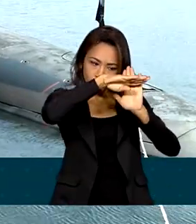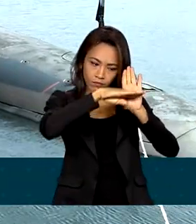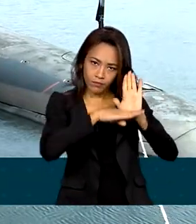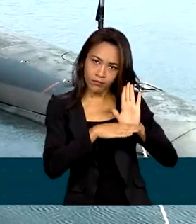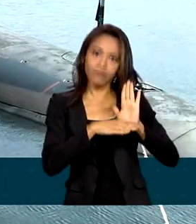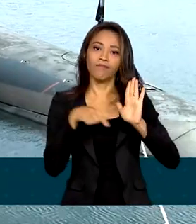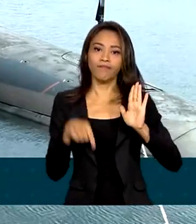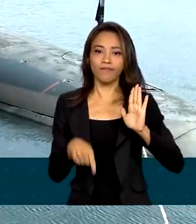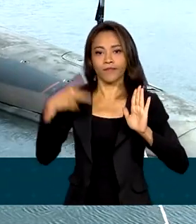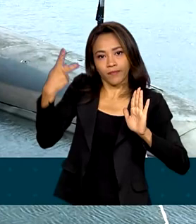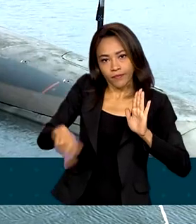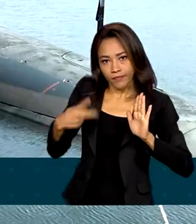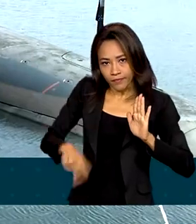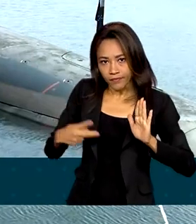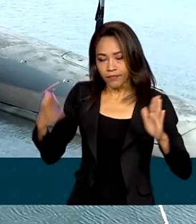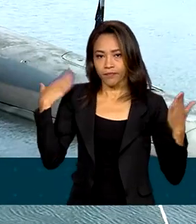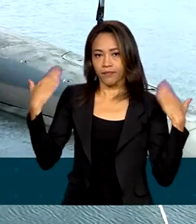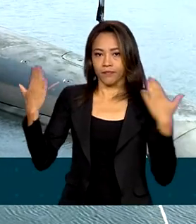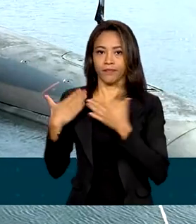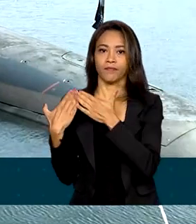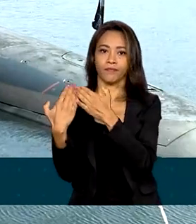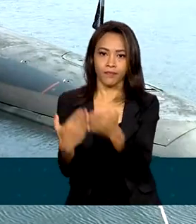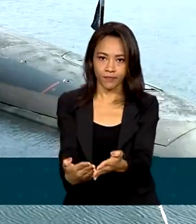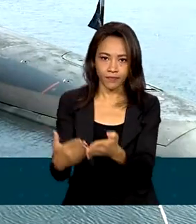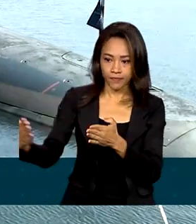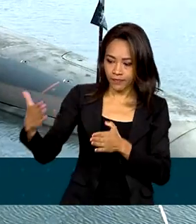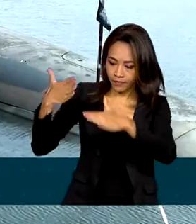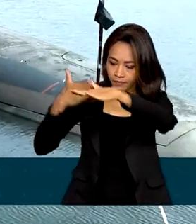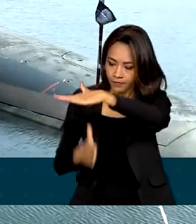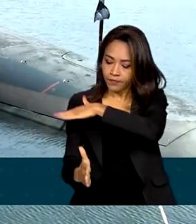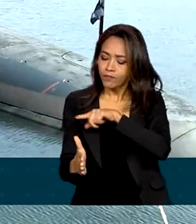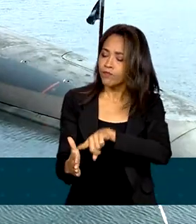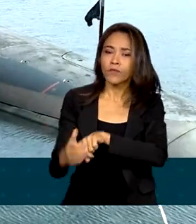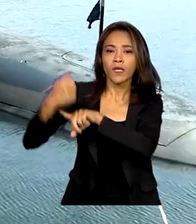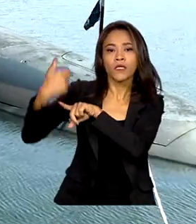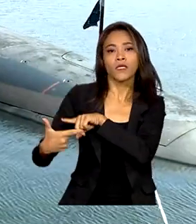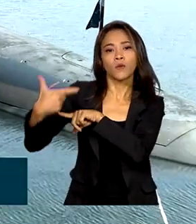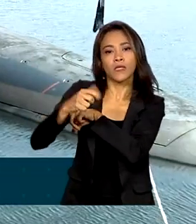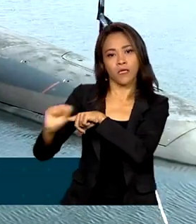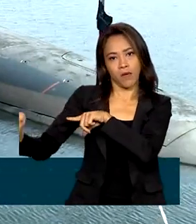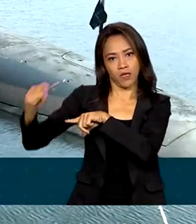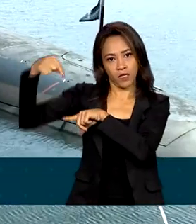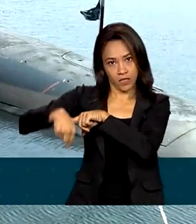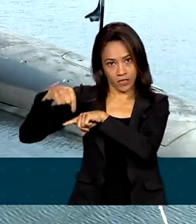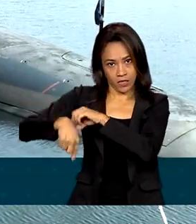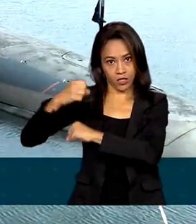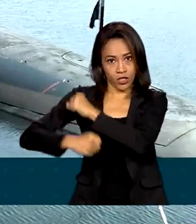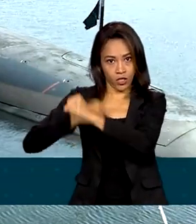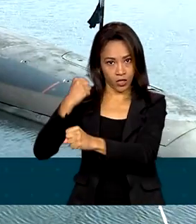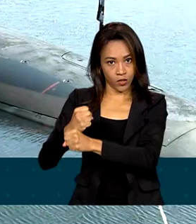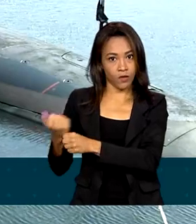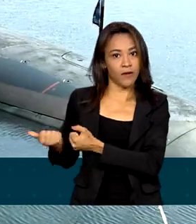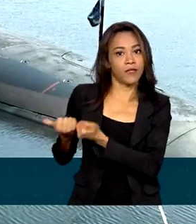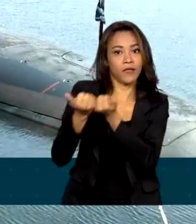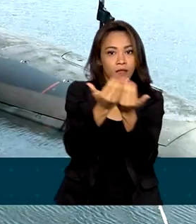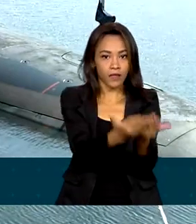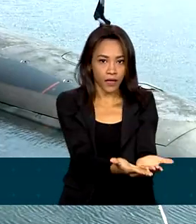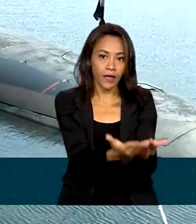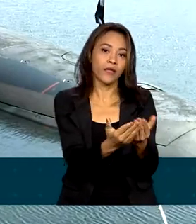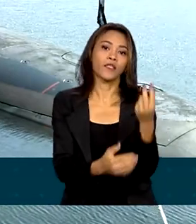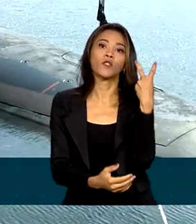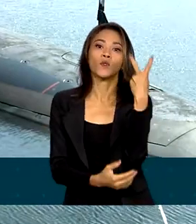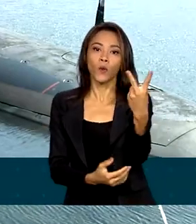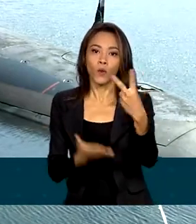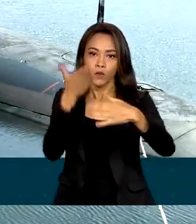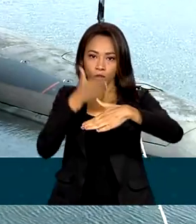de operações da Marinha vai receber o submarino Humaitá no segundo semestre deste ano. Em seguida, vão ser entregues o Toneleiro e o Angostura,